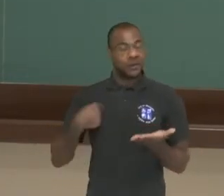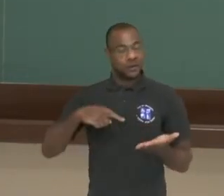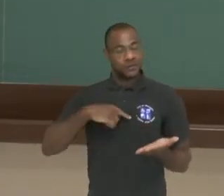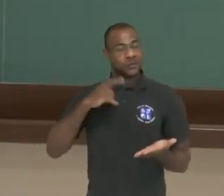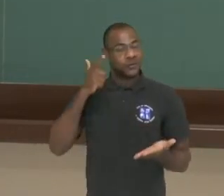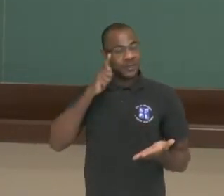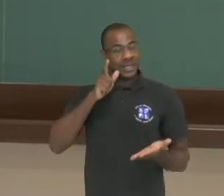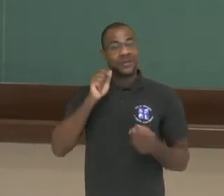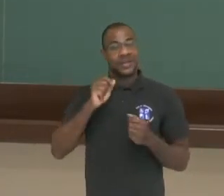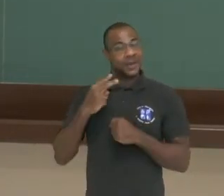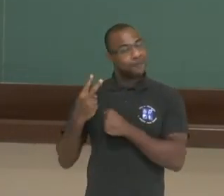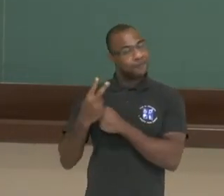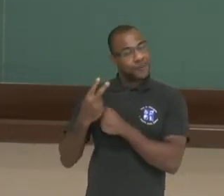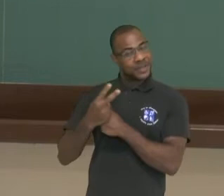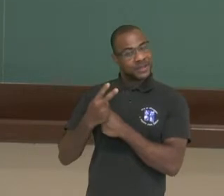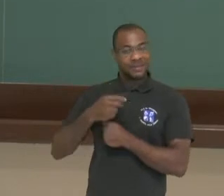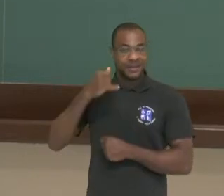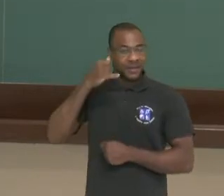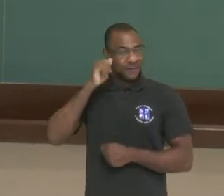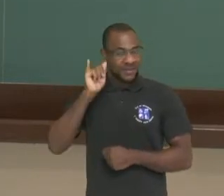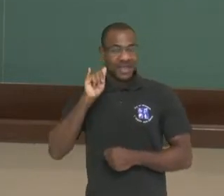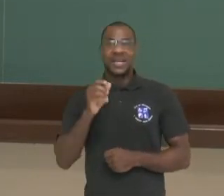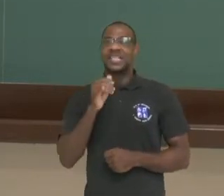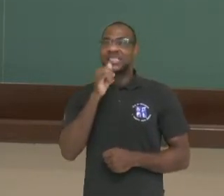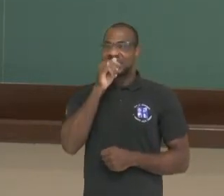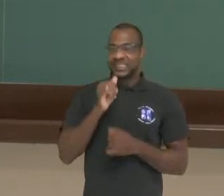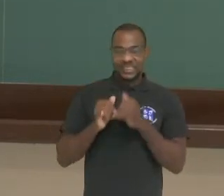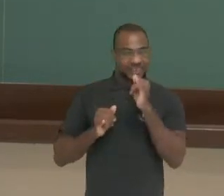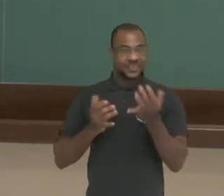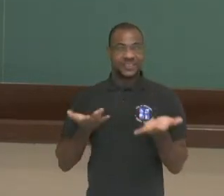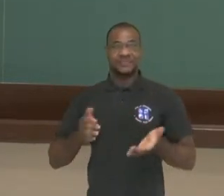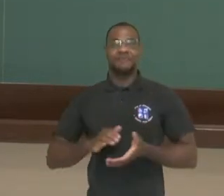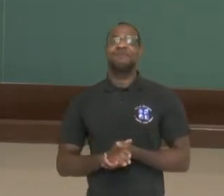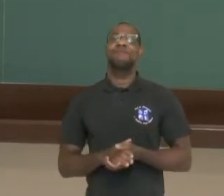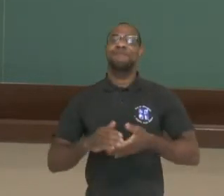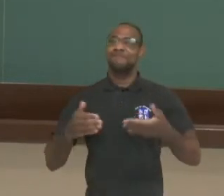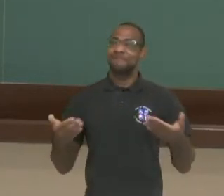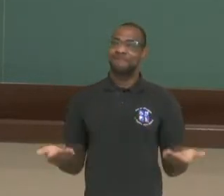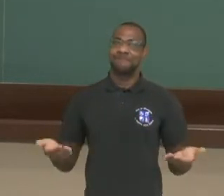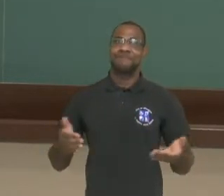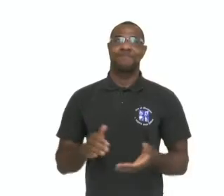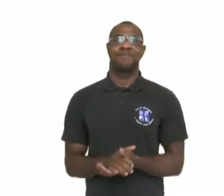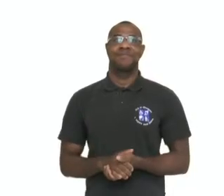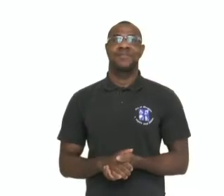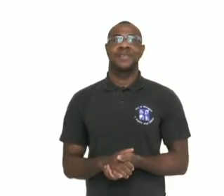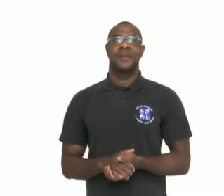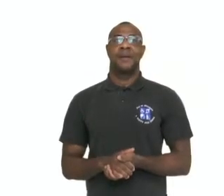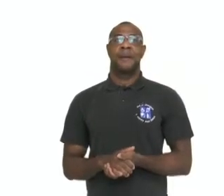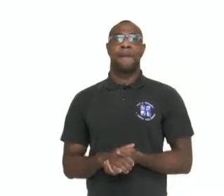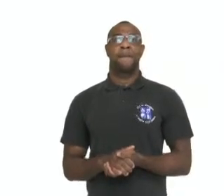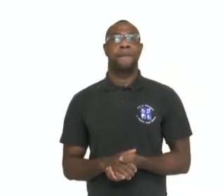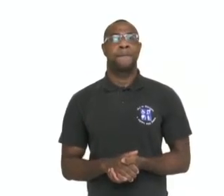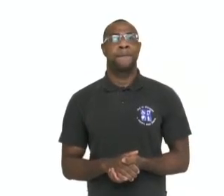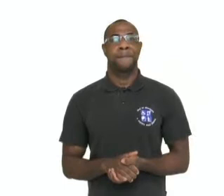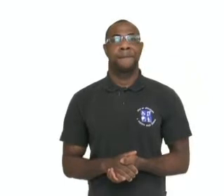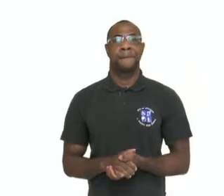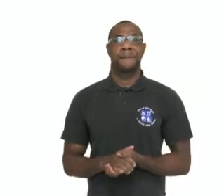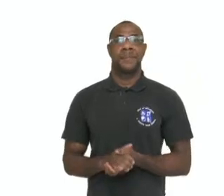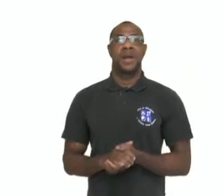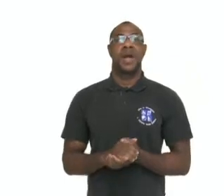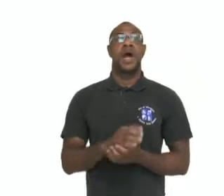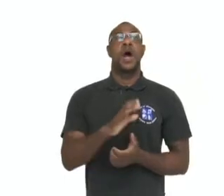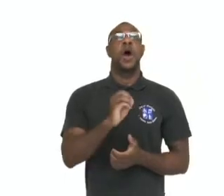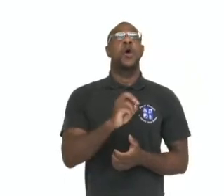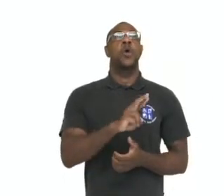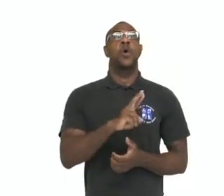a gente vai obter segurança, um banho tranquilo, ok? Muito bem, galerinha. Corrente elétrica. Mas